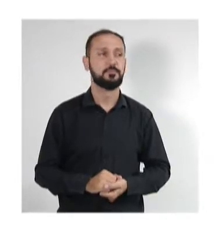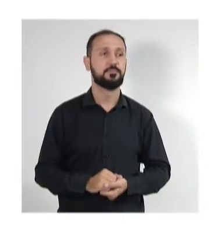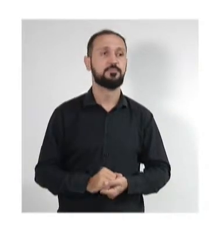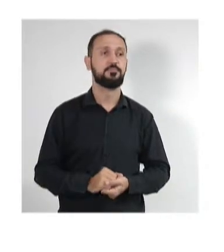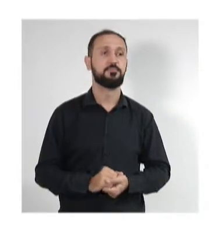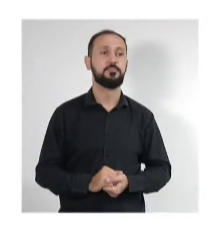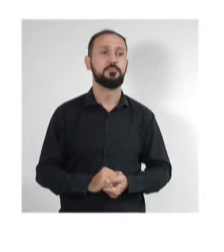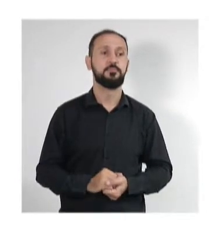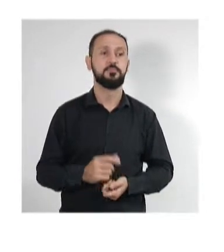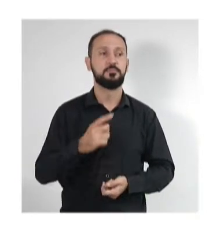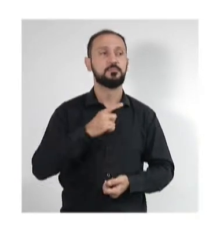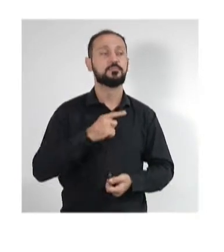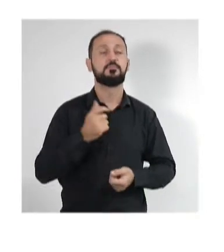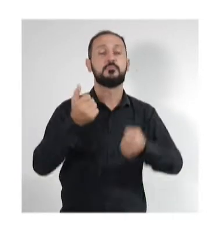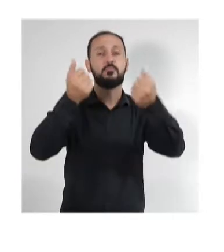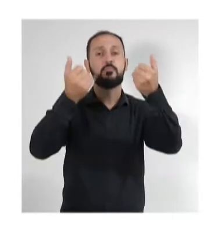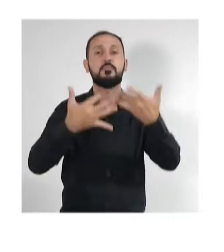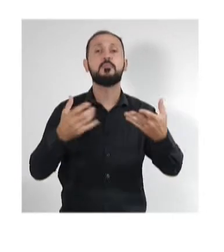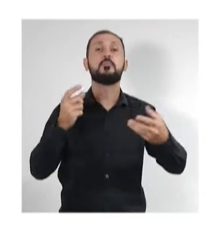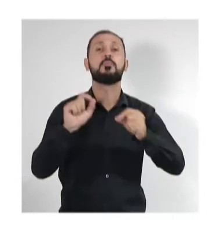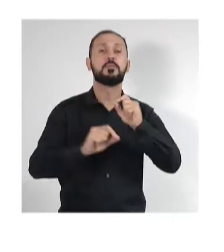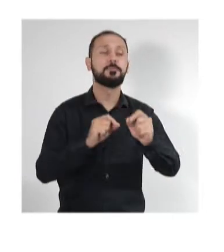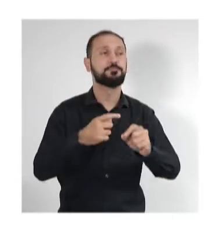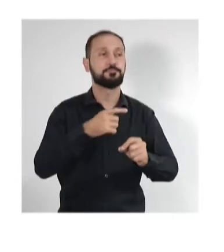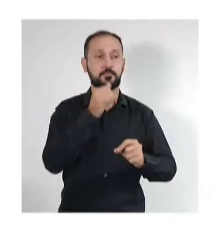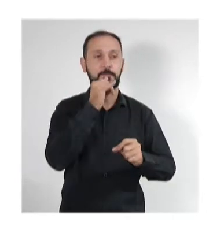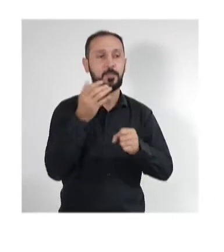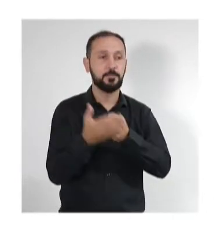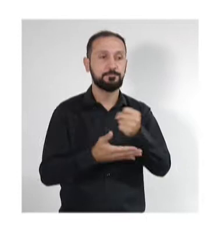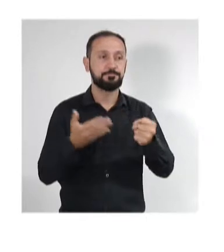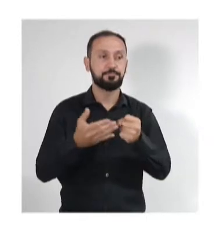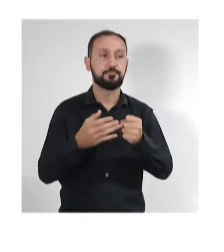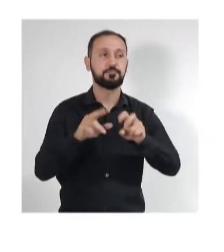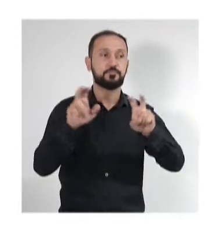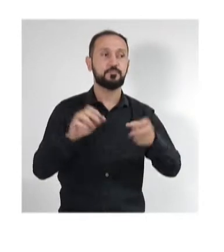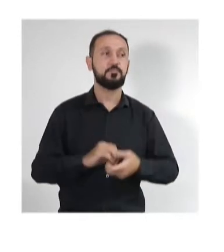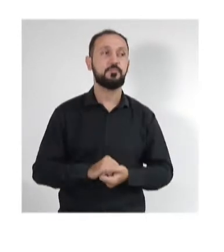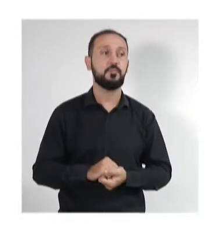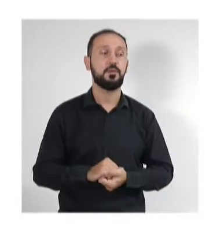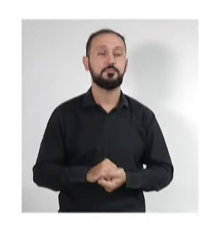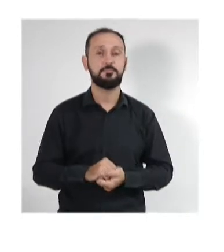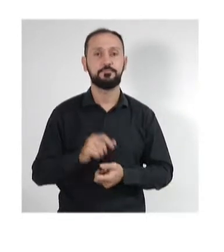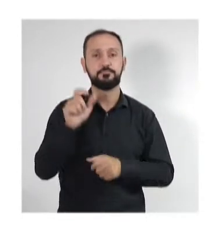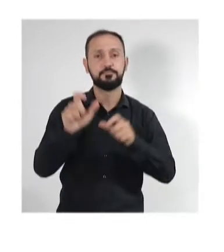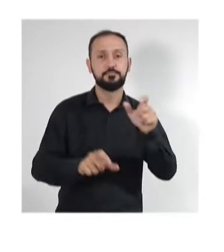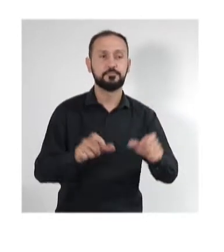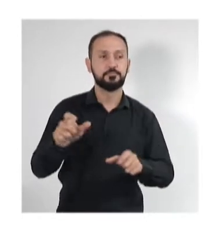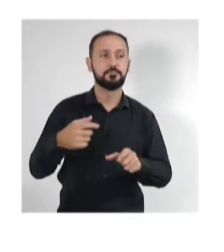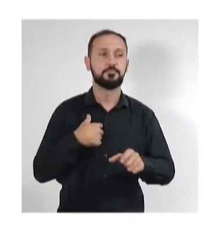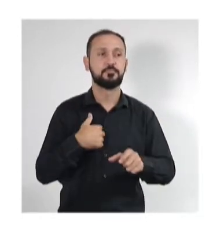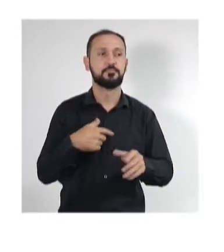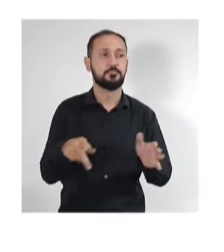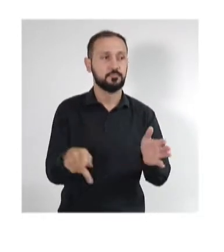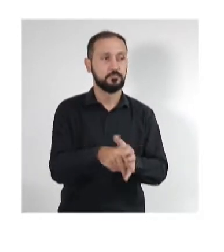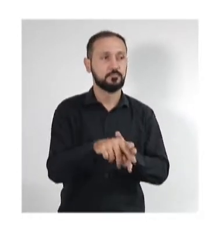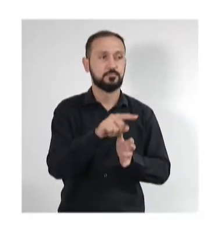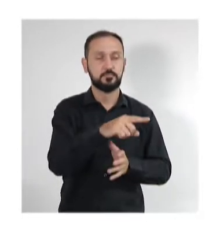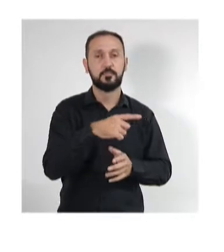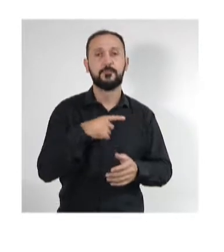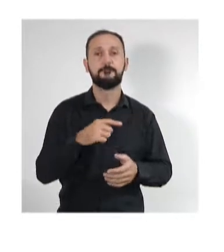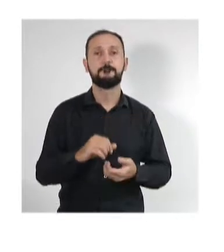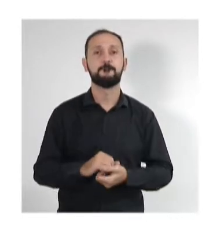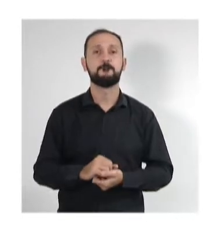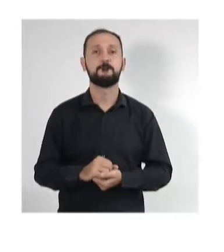tem definições. Titular do dado, as pessoas, pessoas naturais, são os titulares